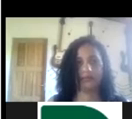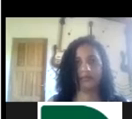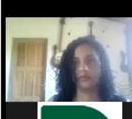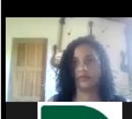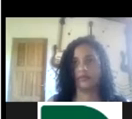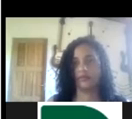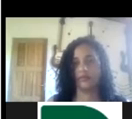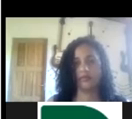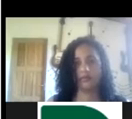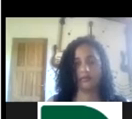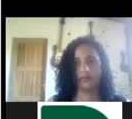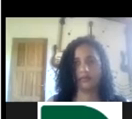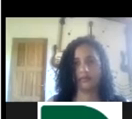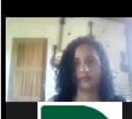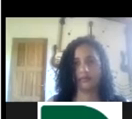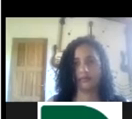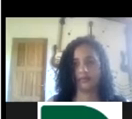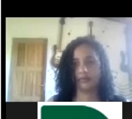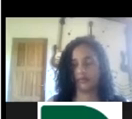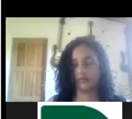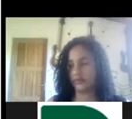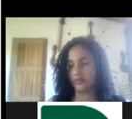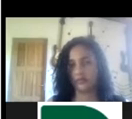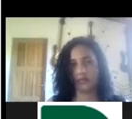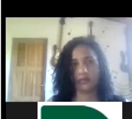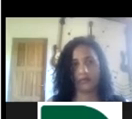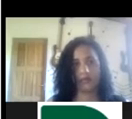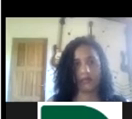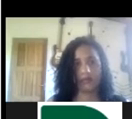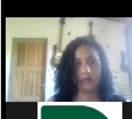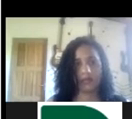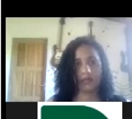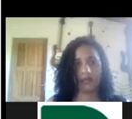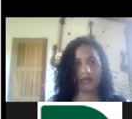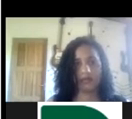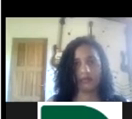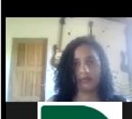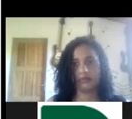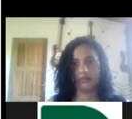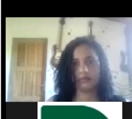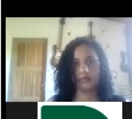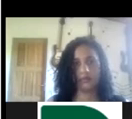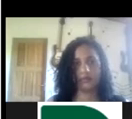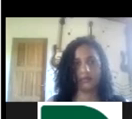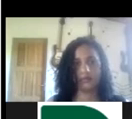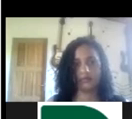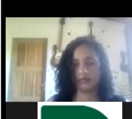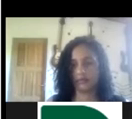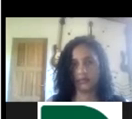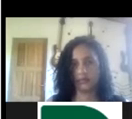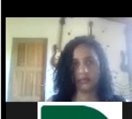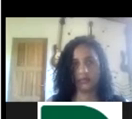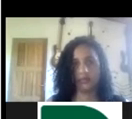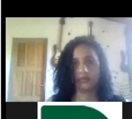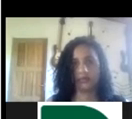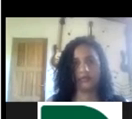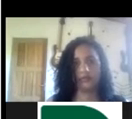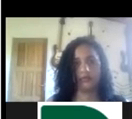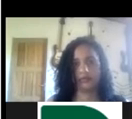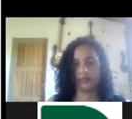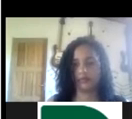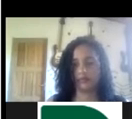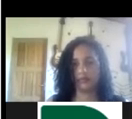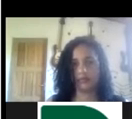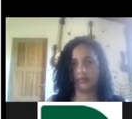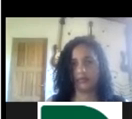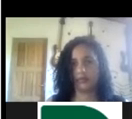gente chegar à utilização da mediação, né, online, né, diante dessa evolução, né?